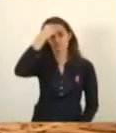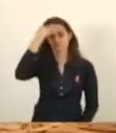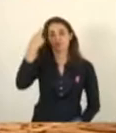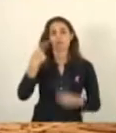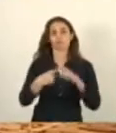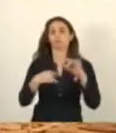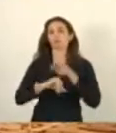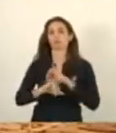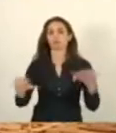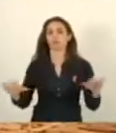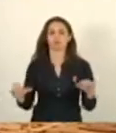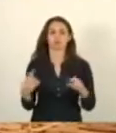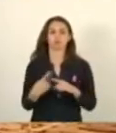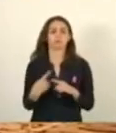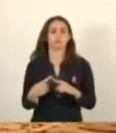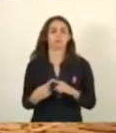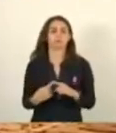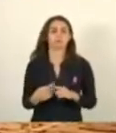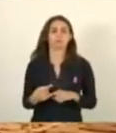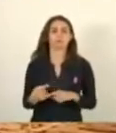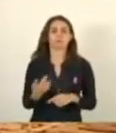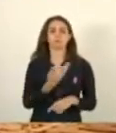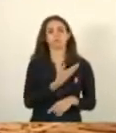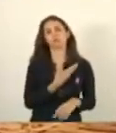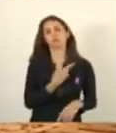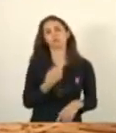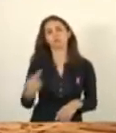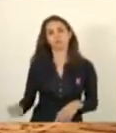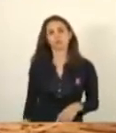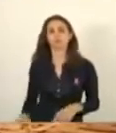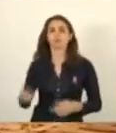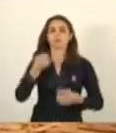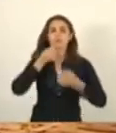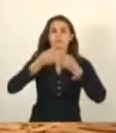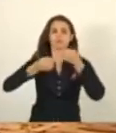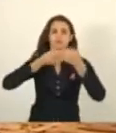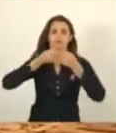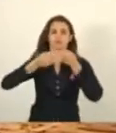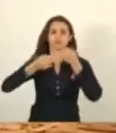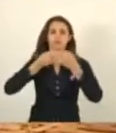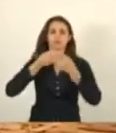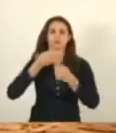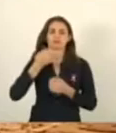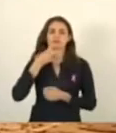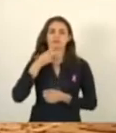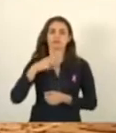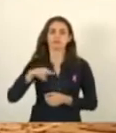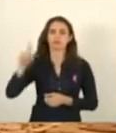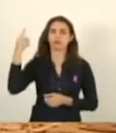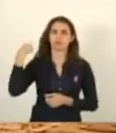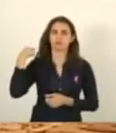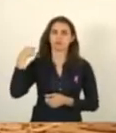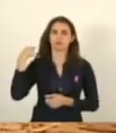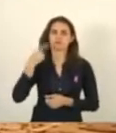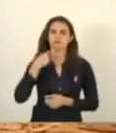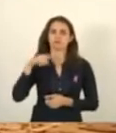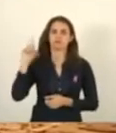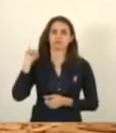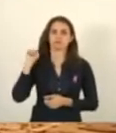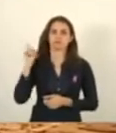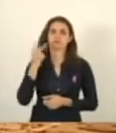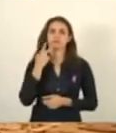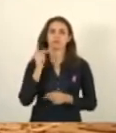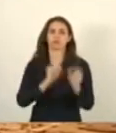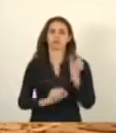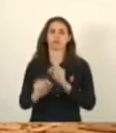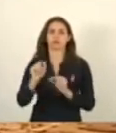isso porque o governador concedeu uma entrevista no início da semana passada, onde ele